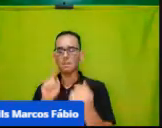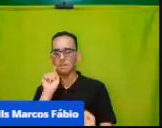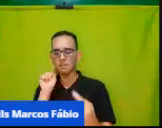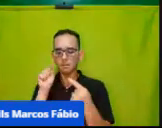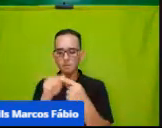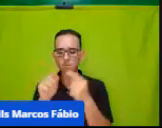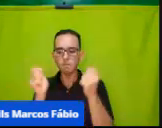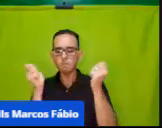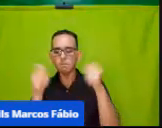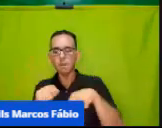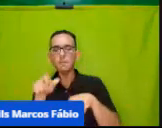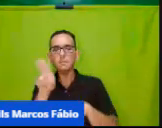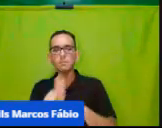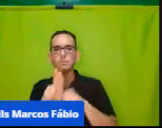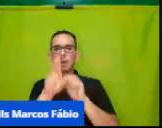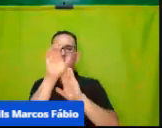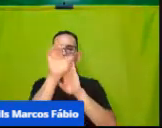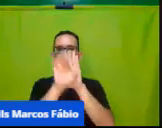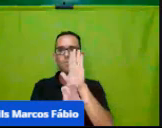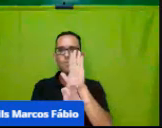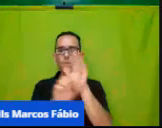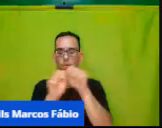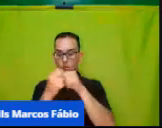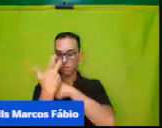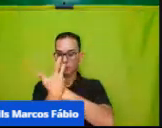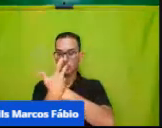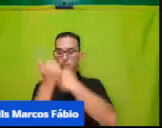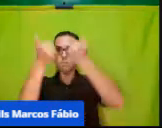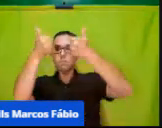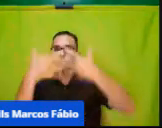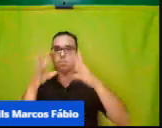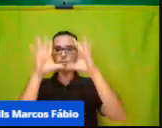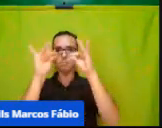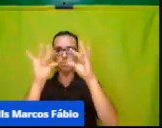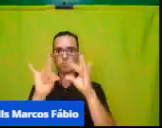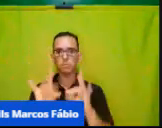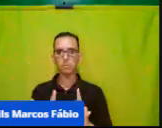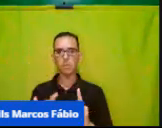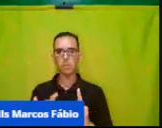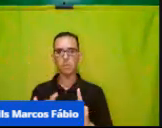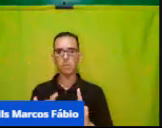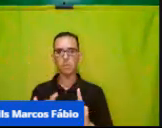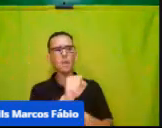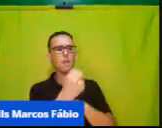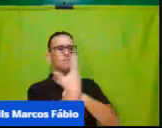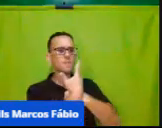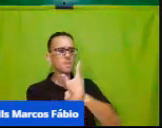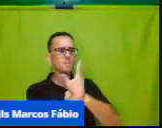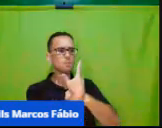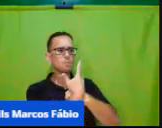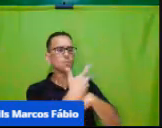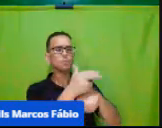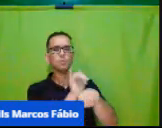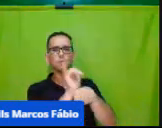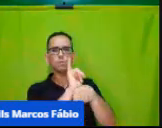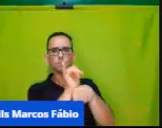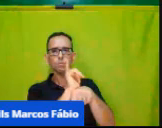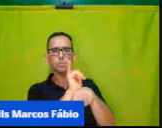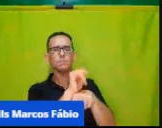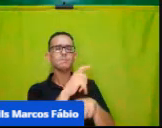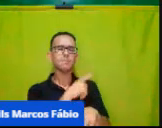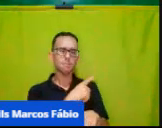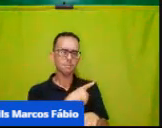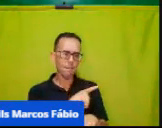de algum conteúdo, né? Eu faço um vídeo comentando conteúdo, ou até mesmo pegando vídeo do YouTube mesmo, né? Tem vários vídeos no